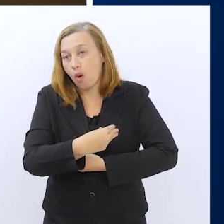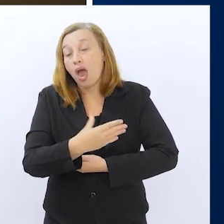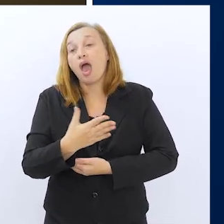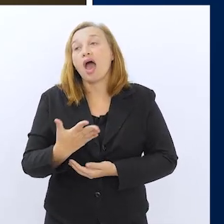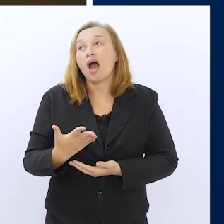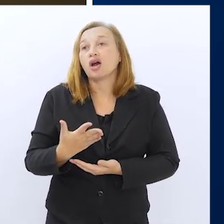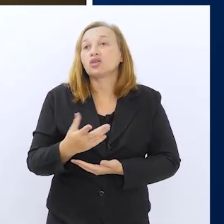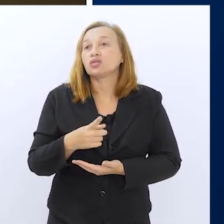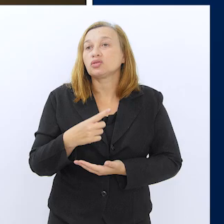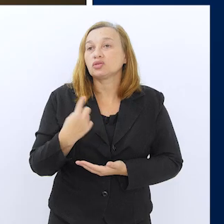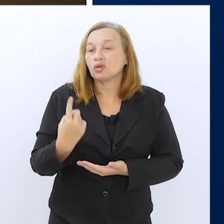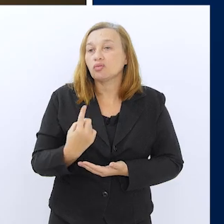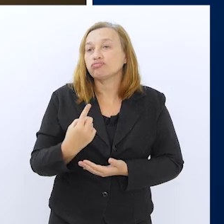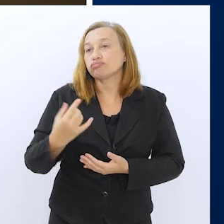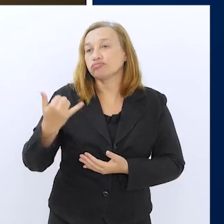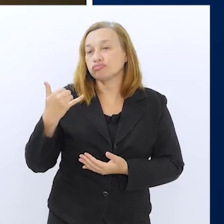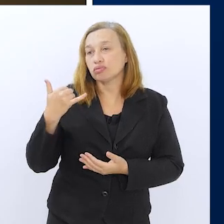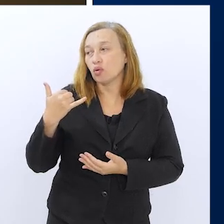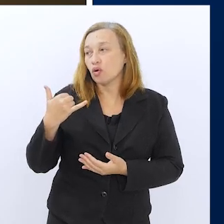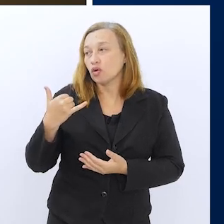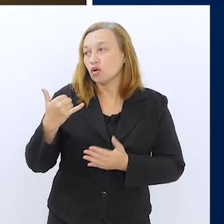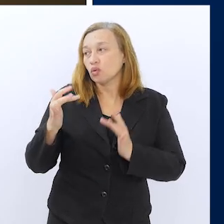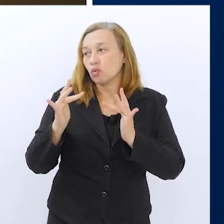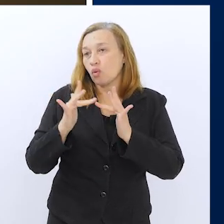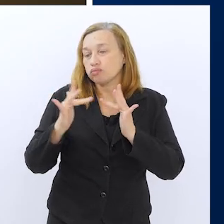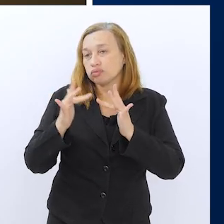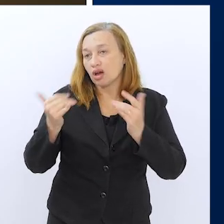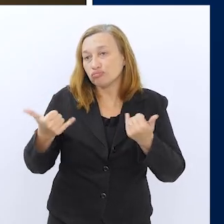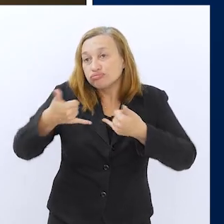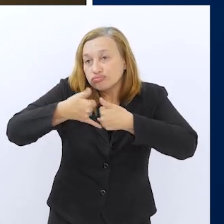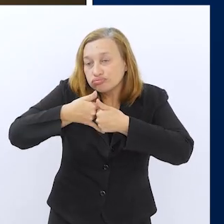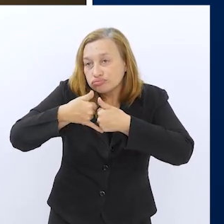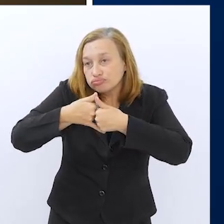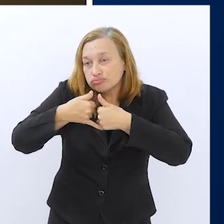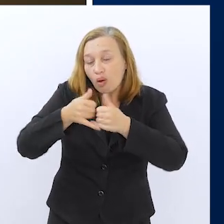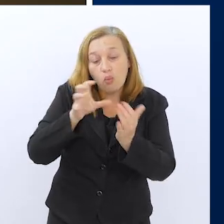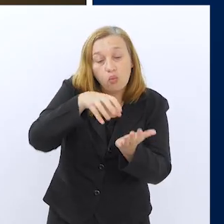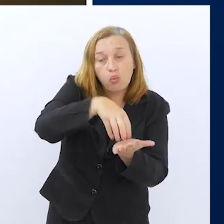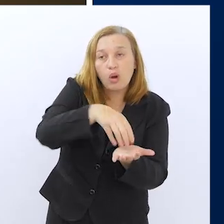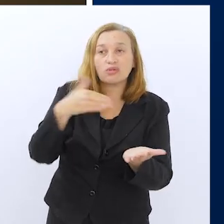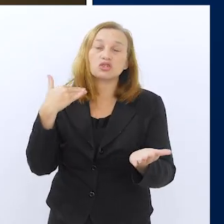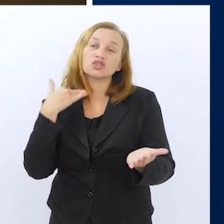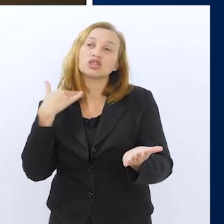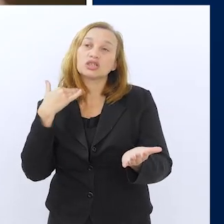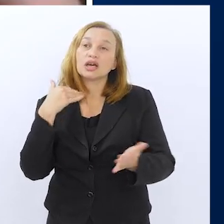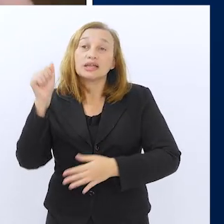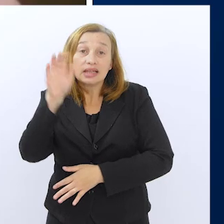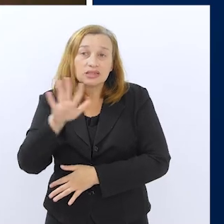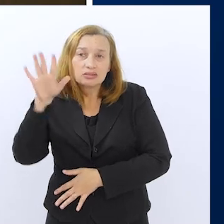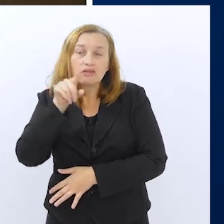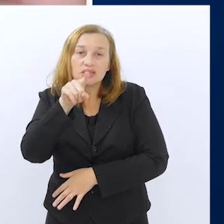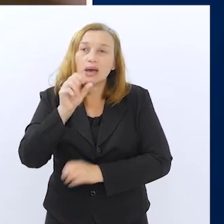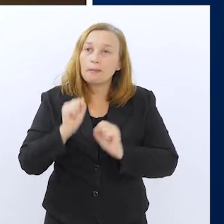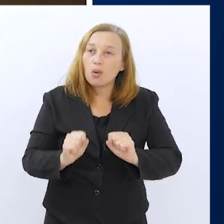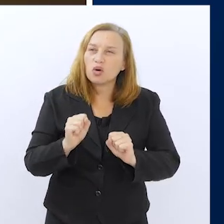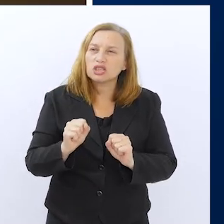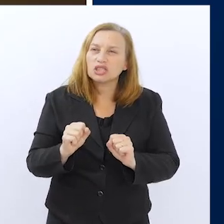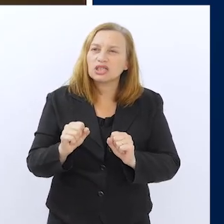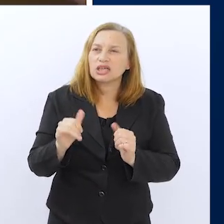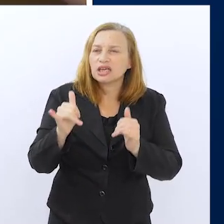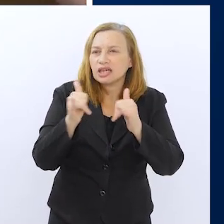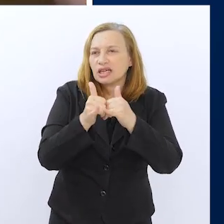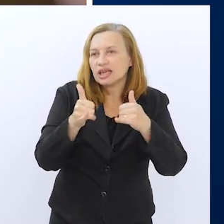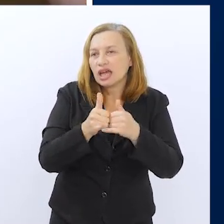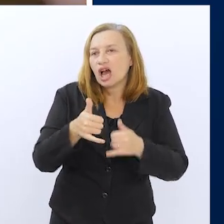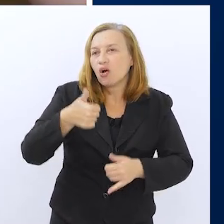materno, tá? A gente dá os telefones dos bancos de leite, tá? E nacionalmente